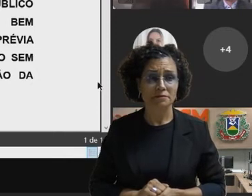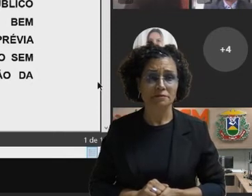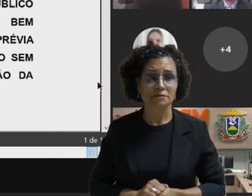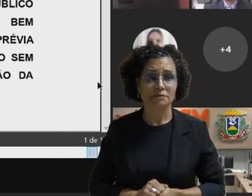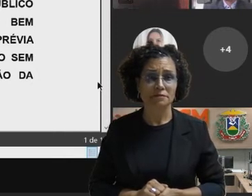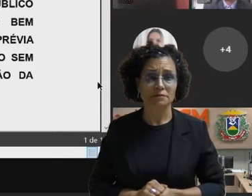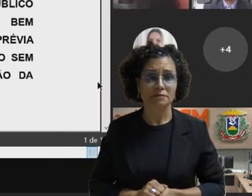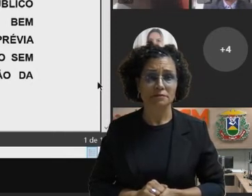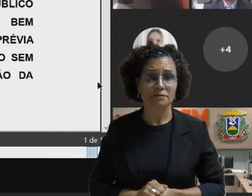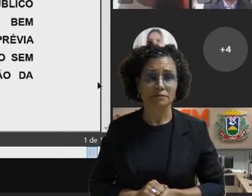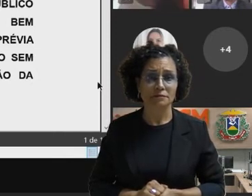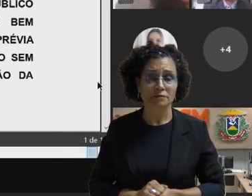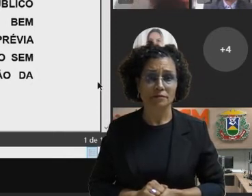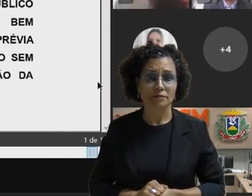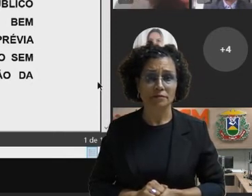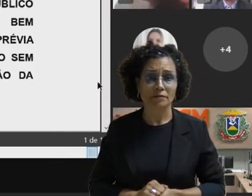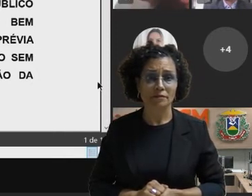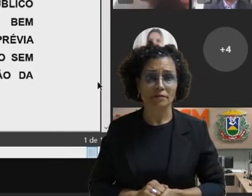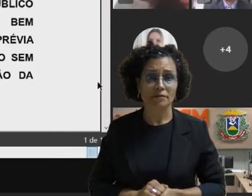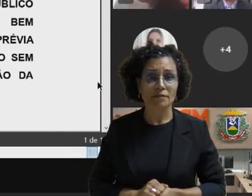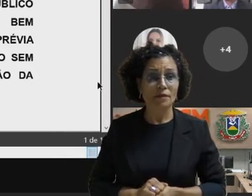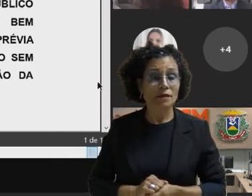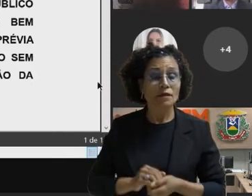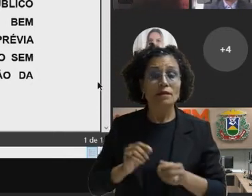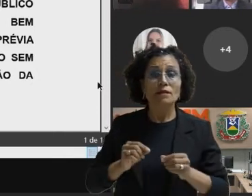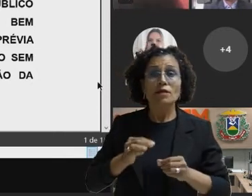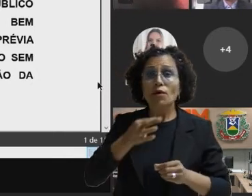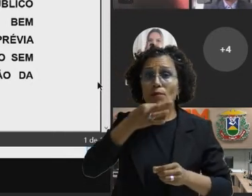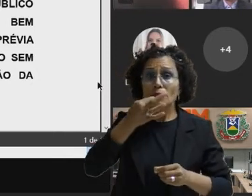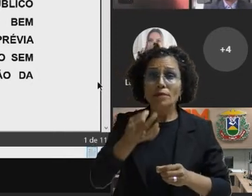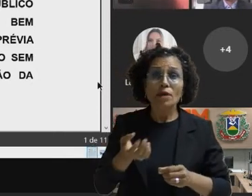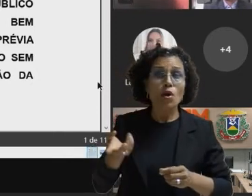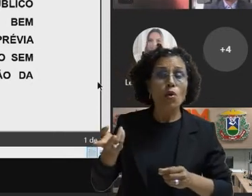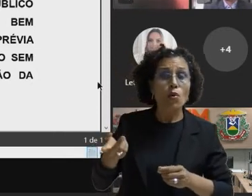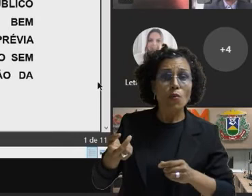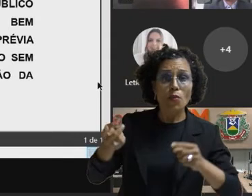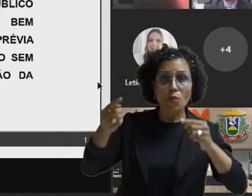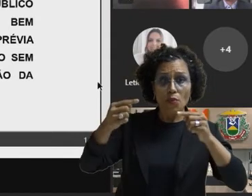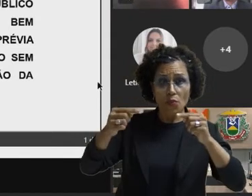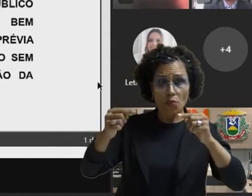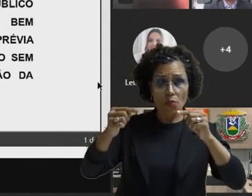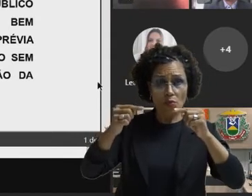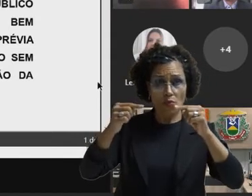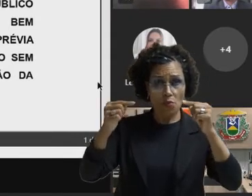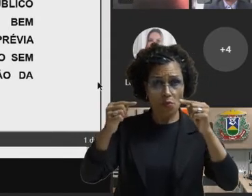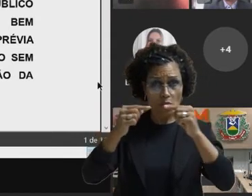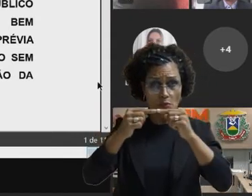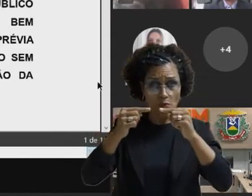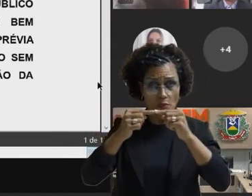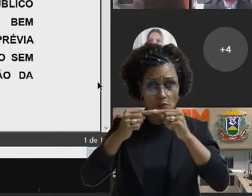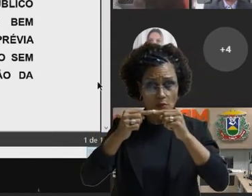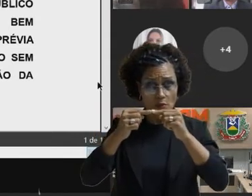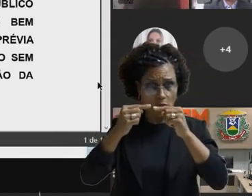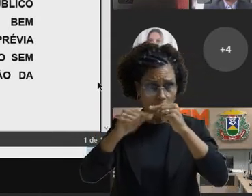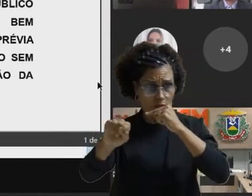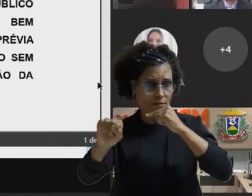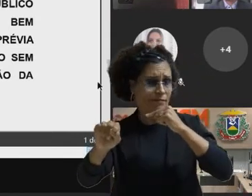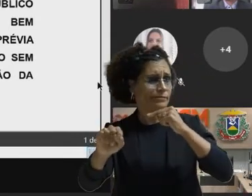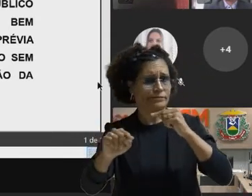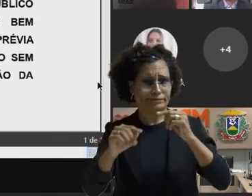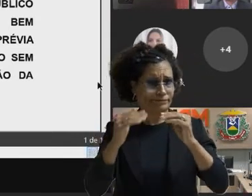se pronunciou contrário e os demais? Eu estou de acordo com a relatora.